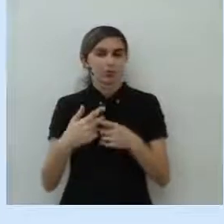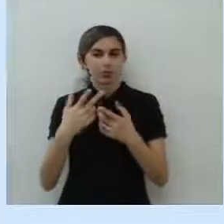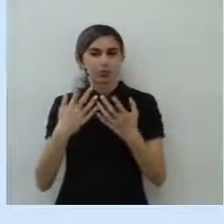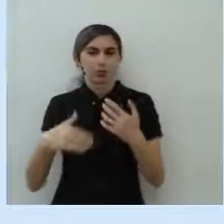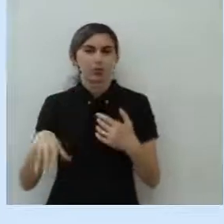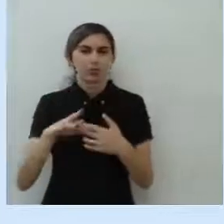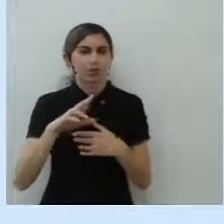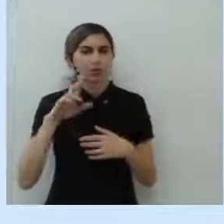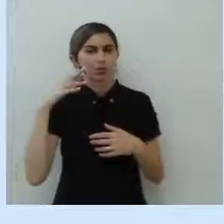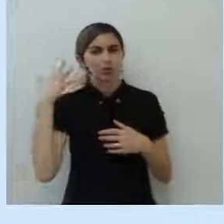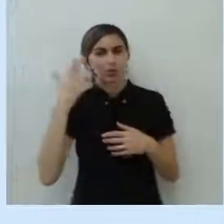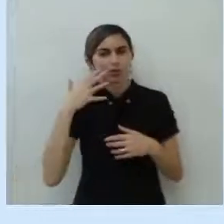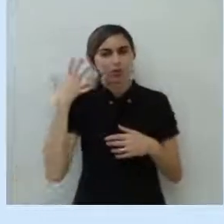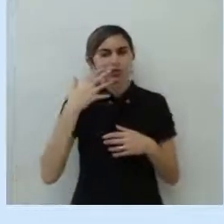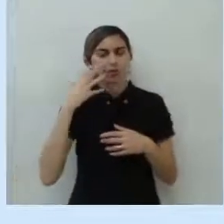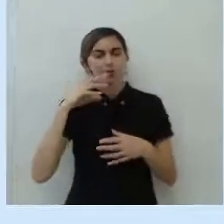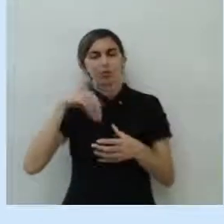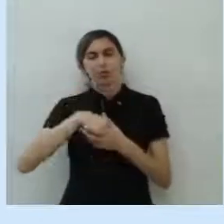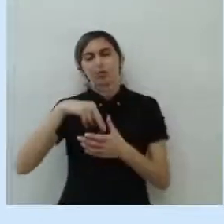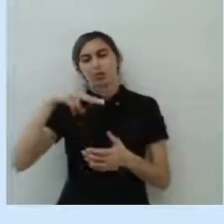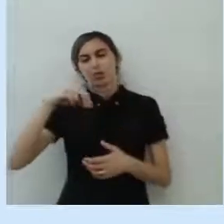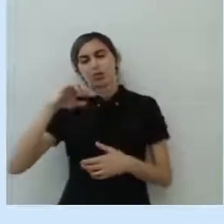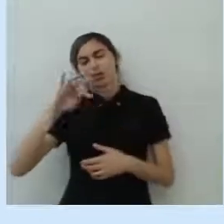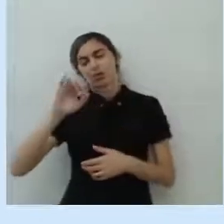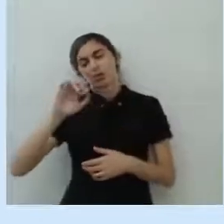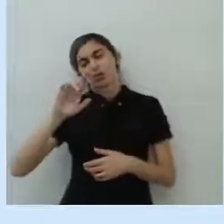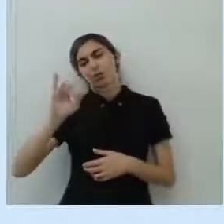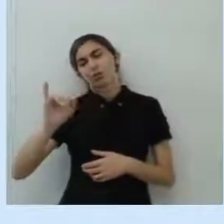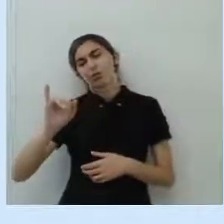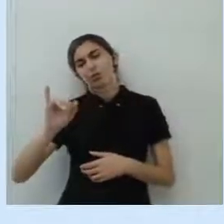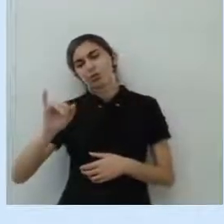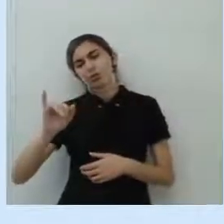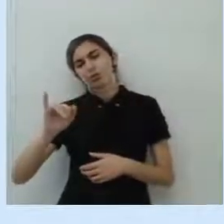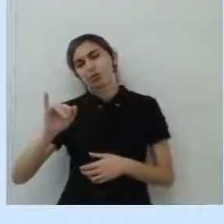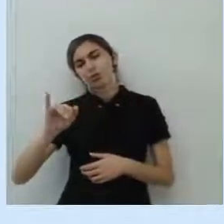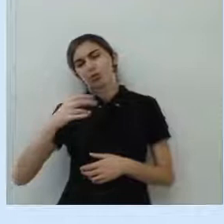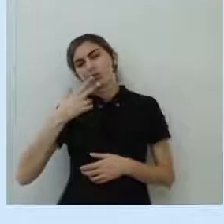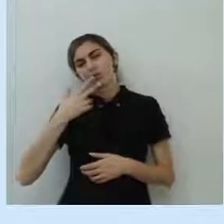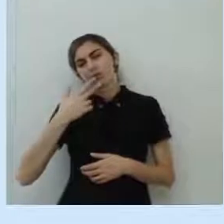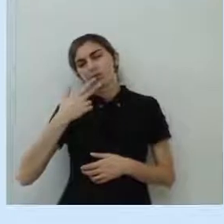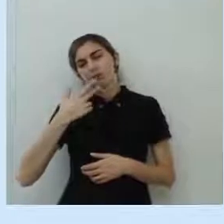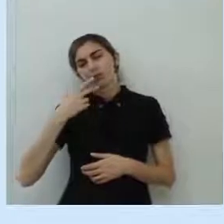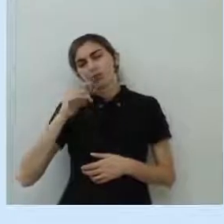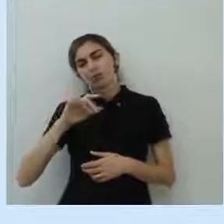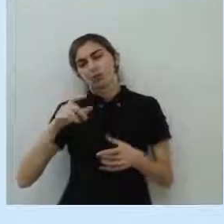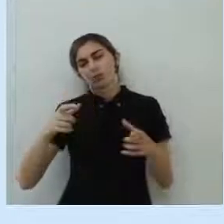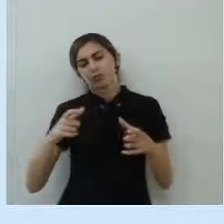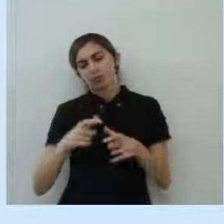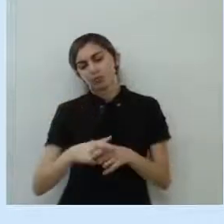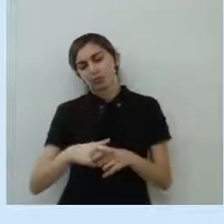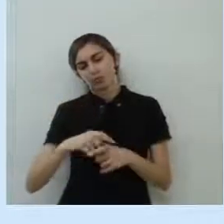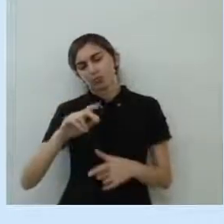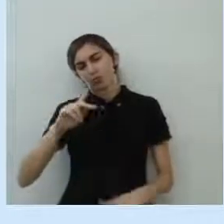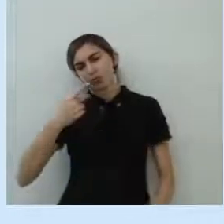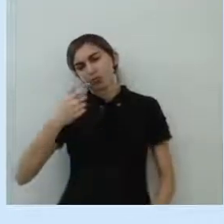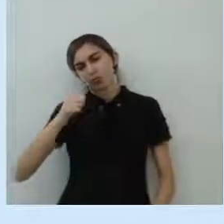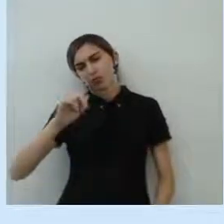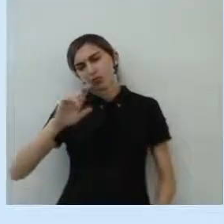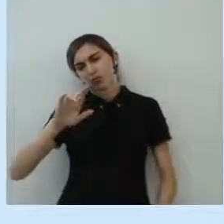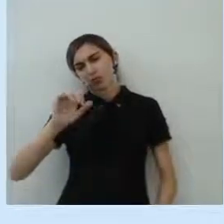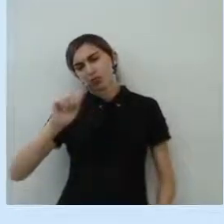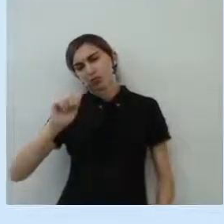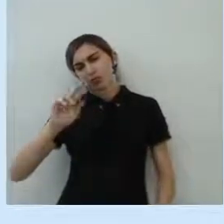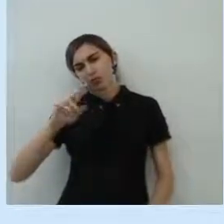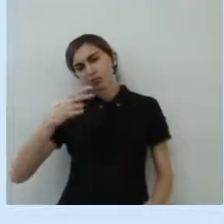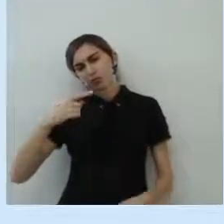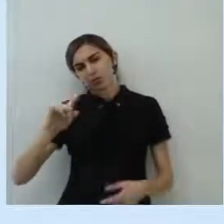essa rádio ficava em Niterói, cidade ao lado do Rio, como eu já falei, ficava numa pequena chácara. Olha